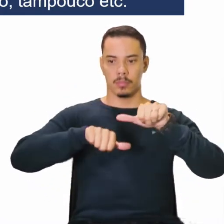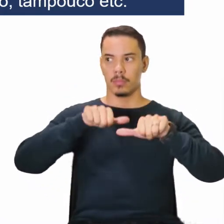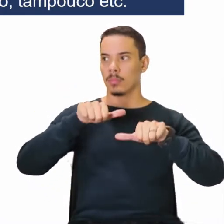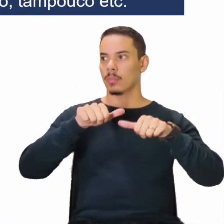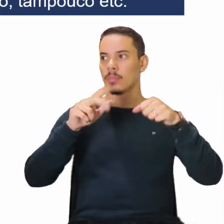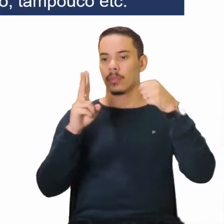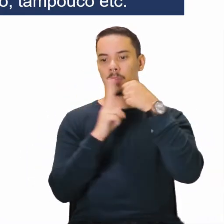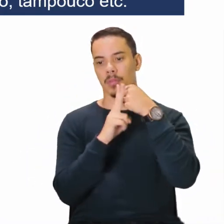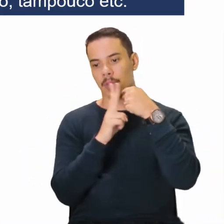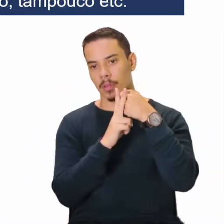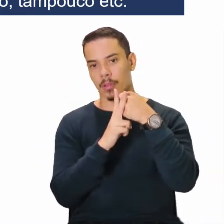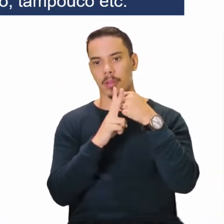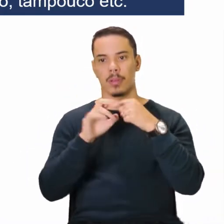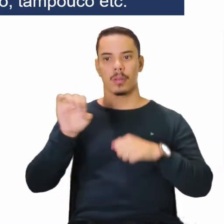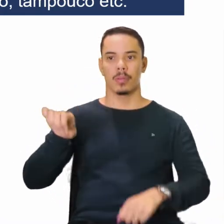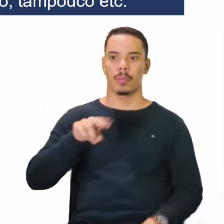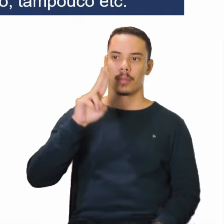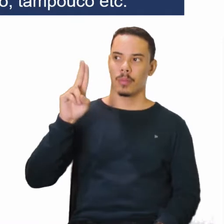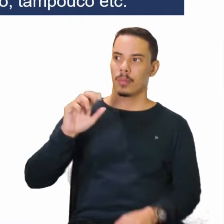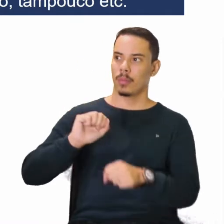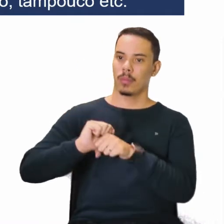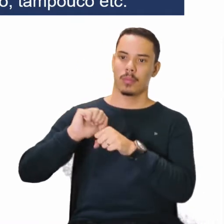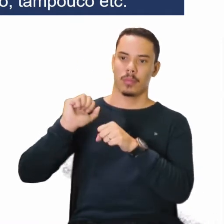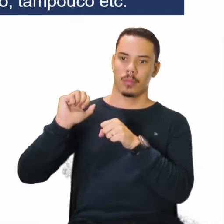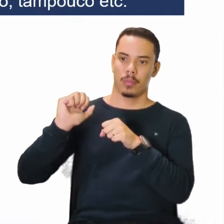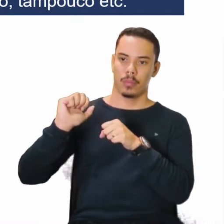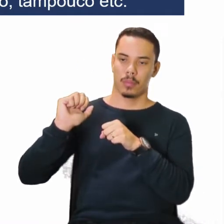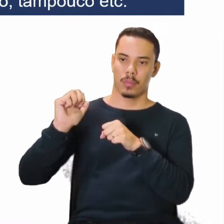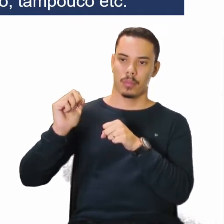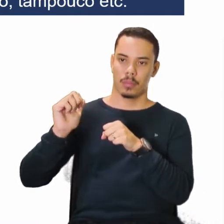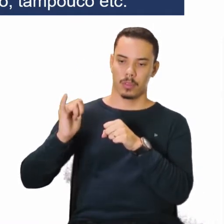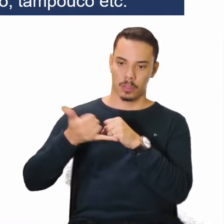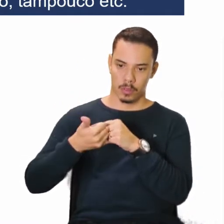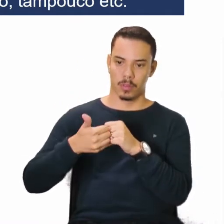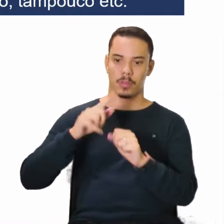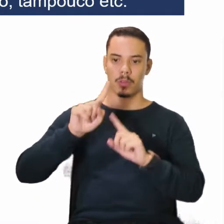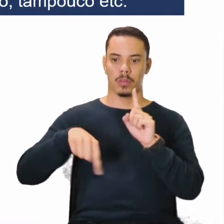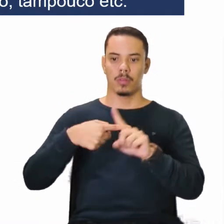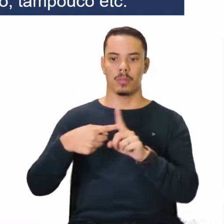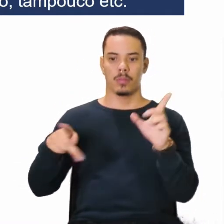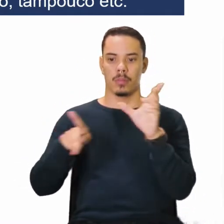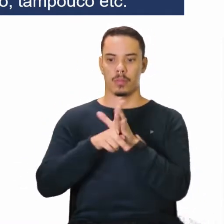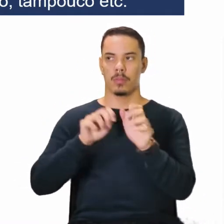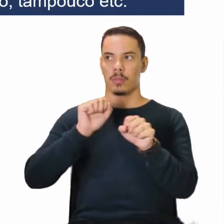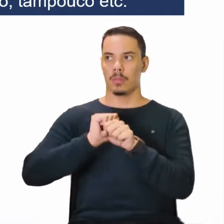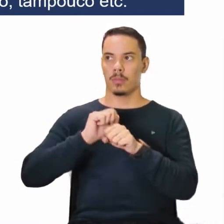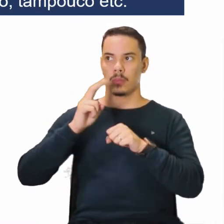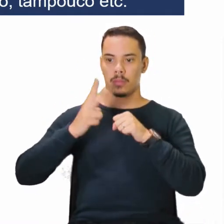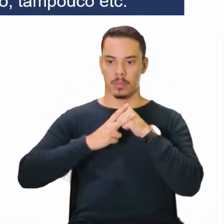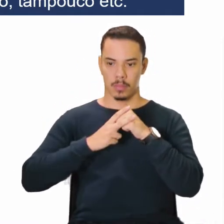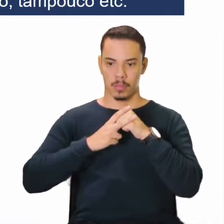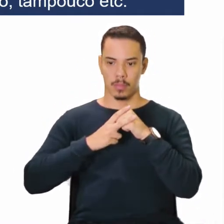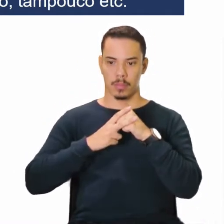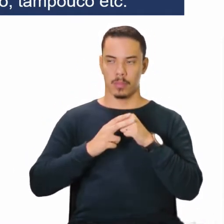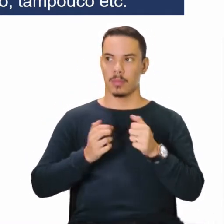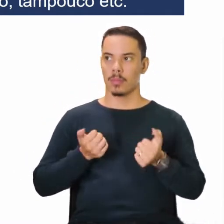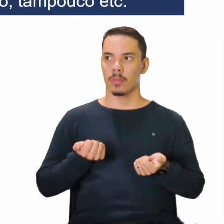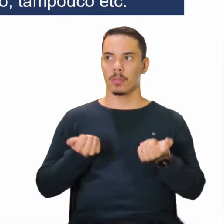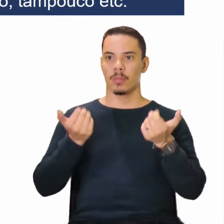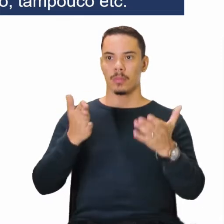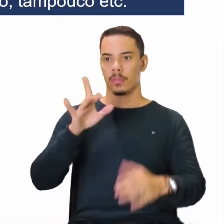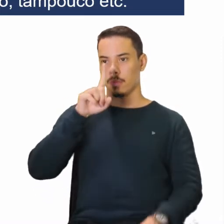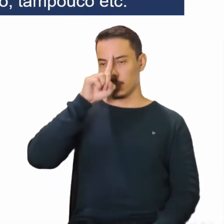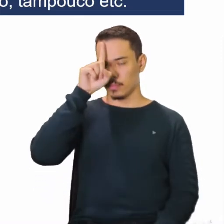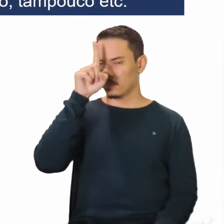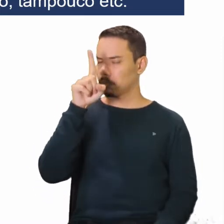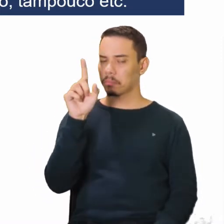do adjetivo ou do próprio advérbio. Então, é aquela palavra que vai dar a ideia de uma circunstância.